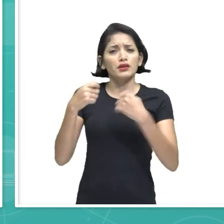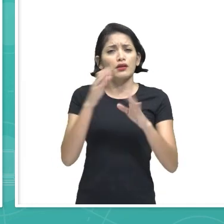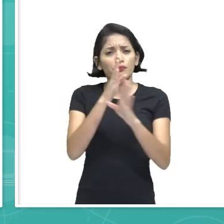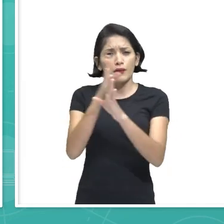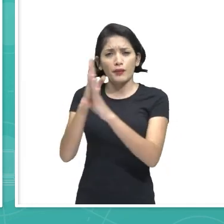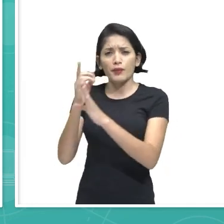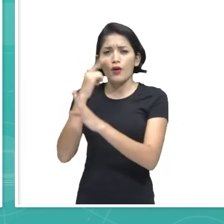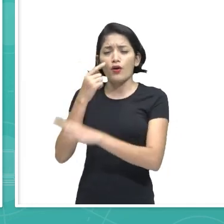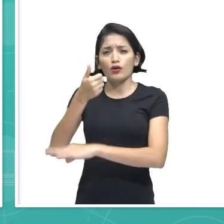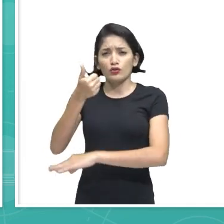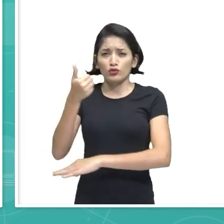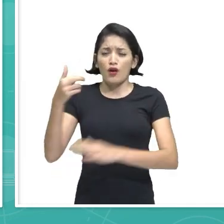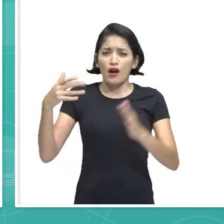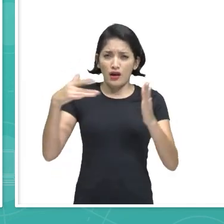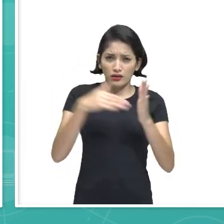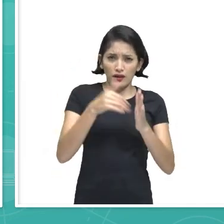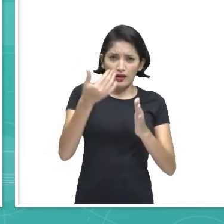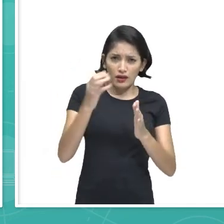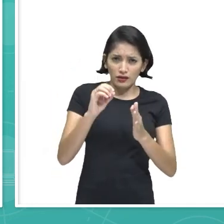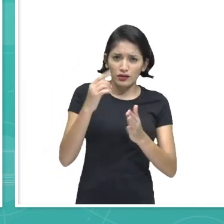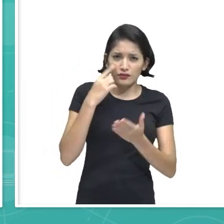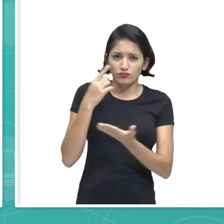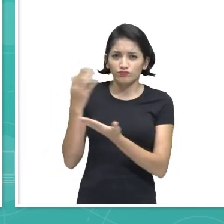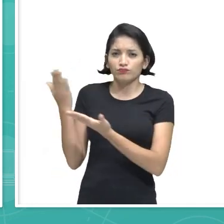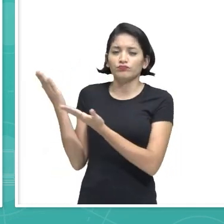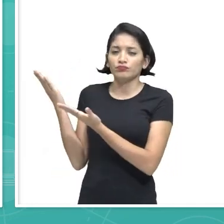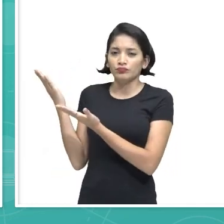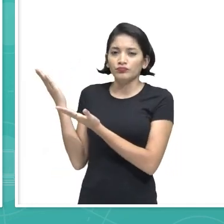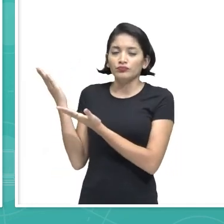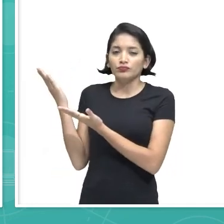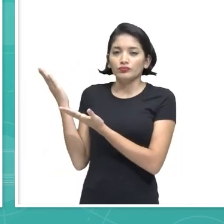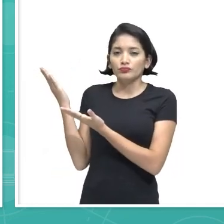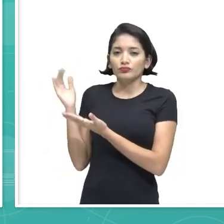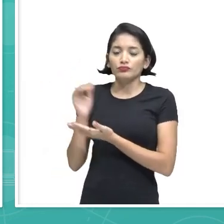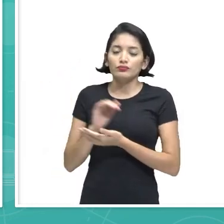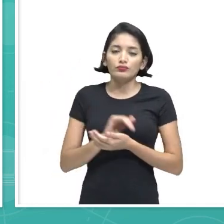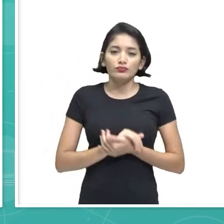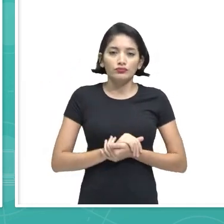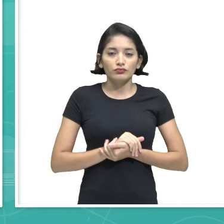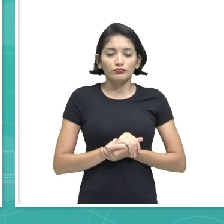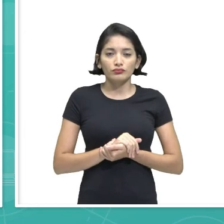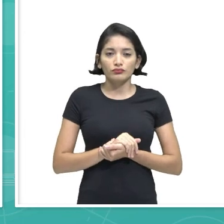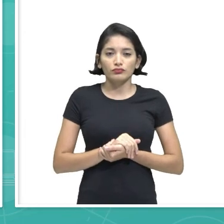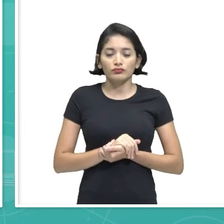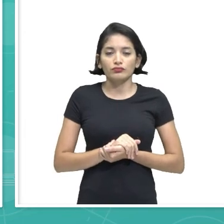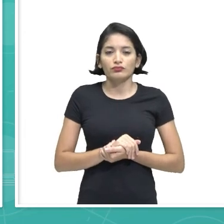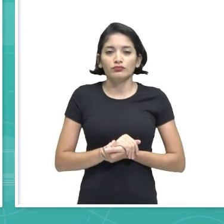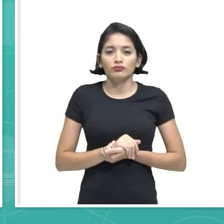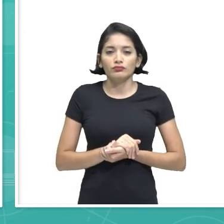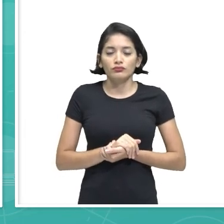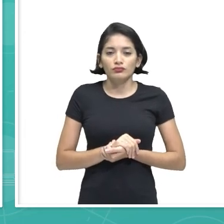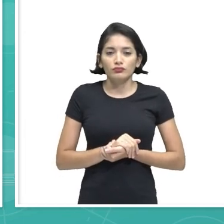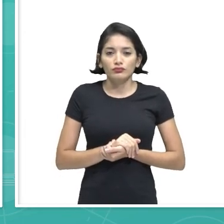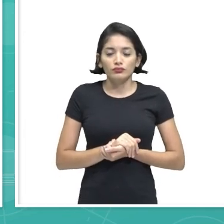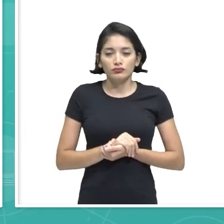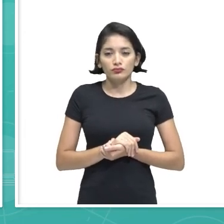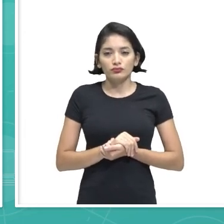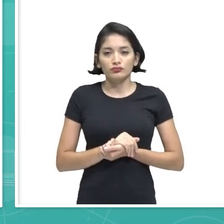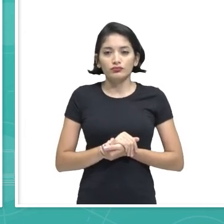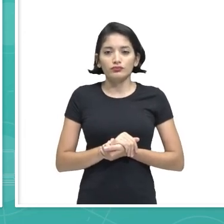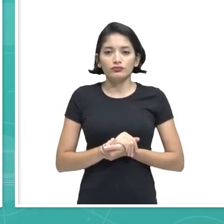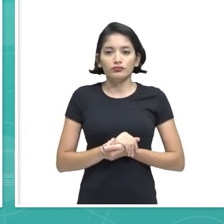são aquatubo, laboral, halter, flexibilidade, spinning, step, jump, contorcionismo, hidroginástica